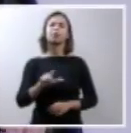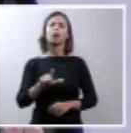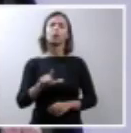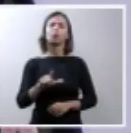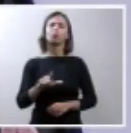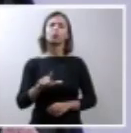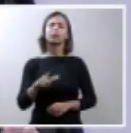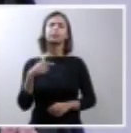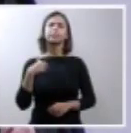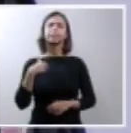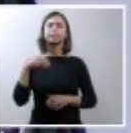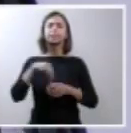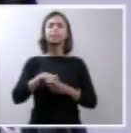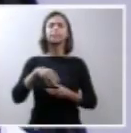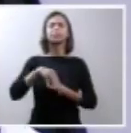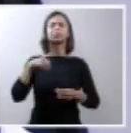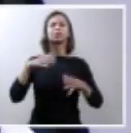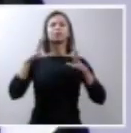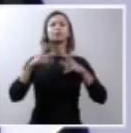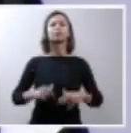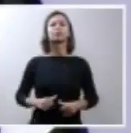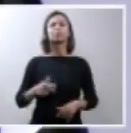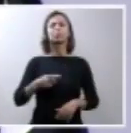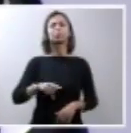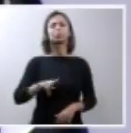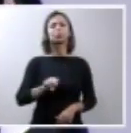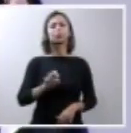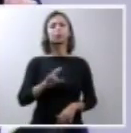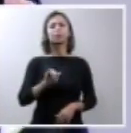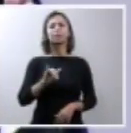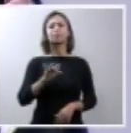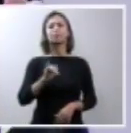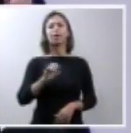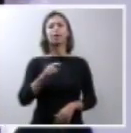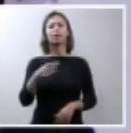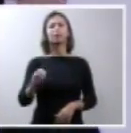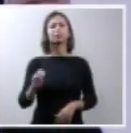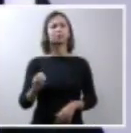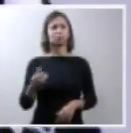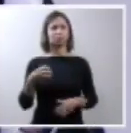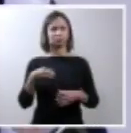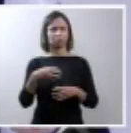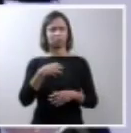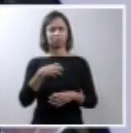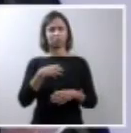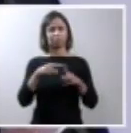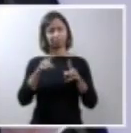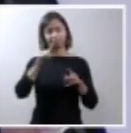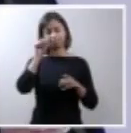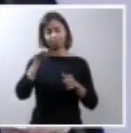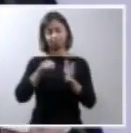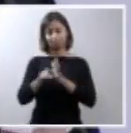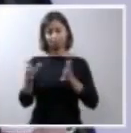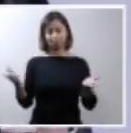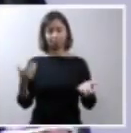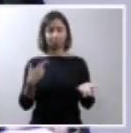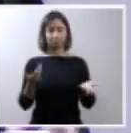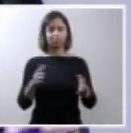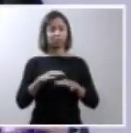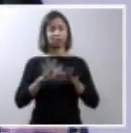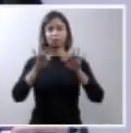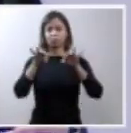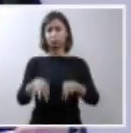expositores mas vou poupá-los quanto a resposta sobre esse questionamento